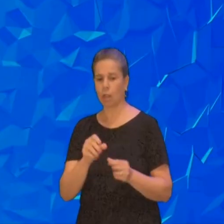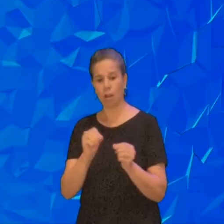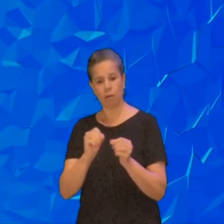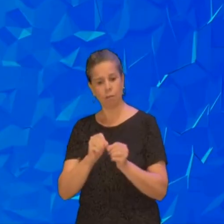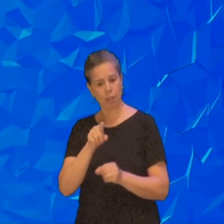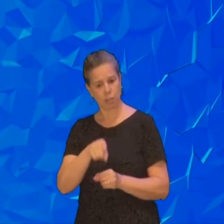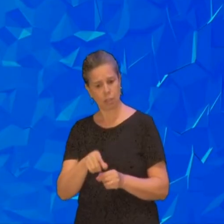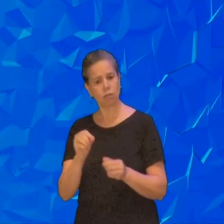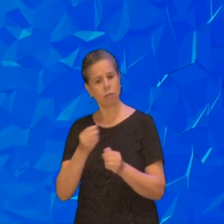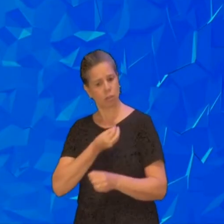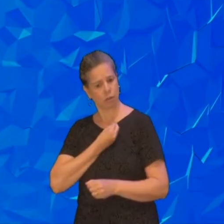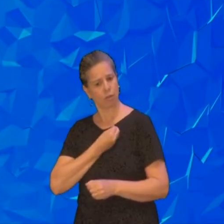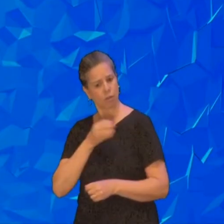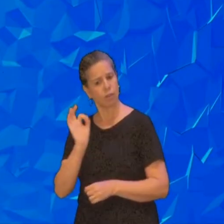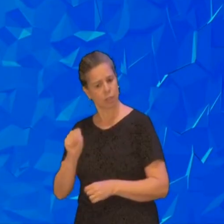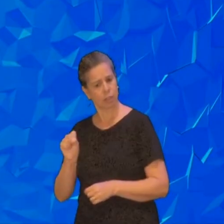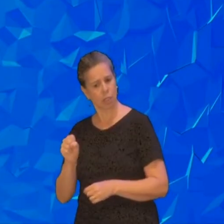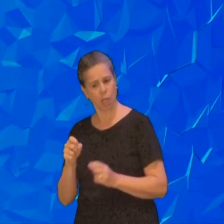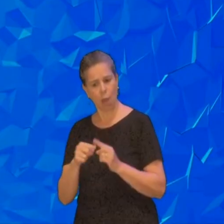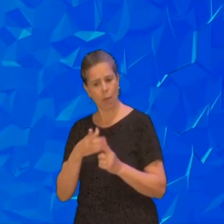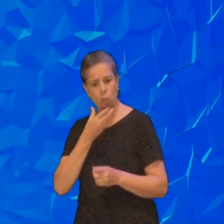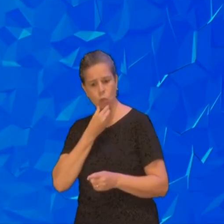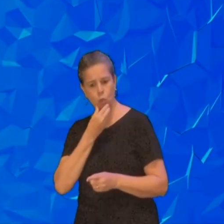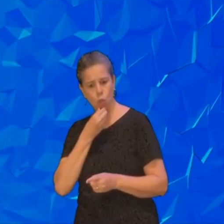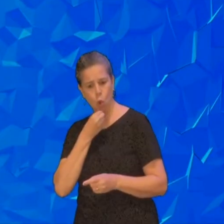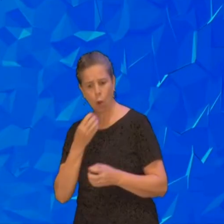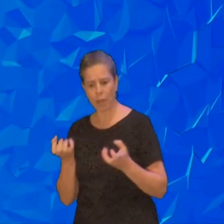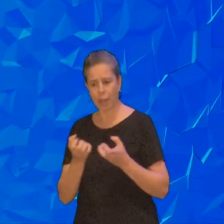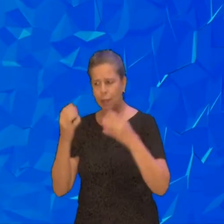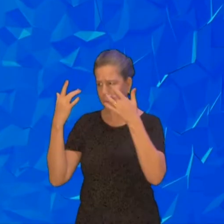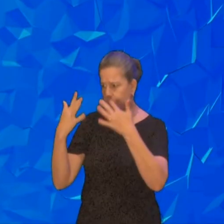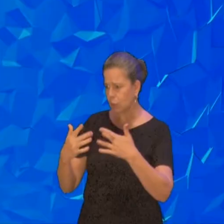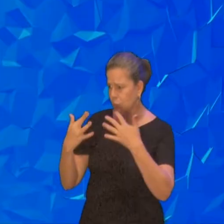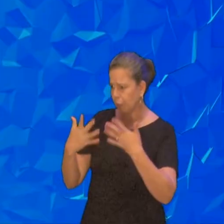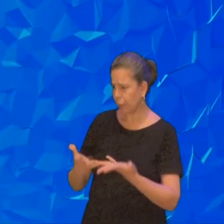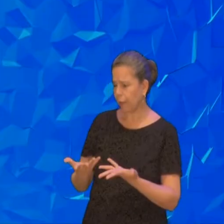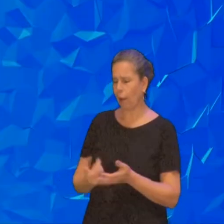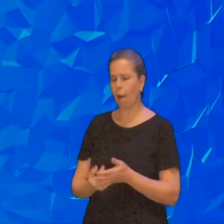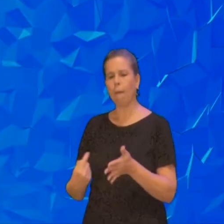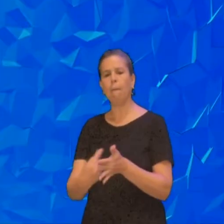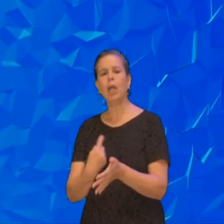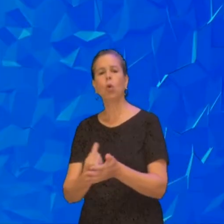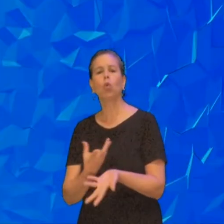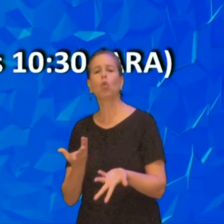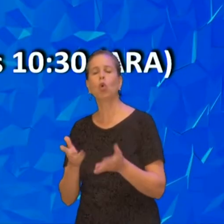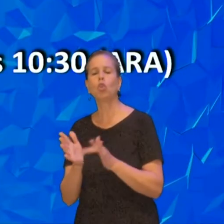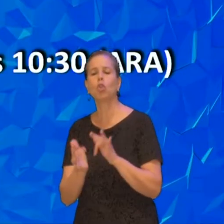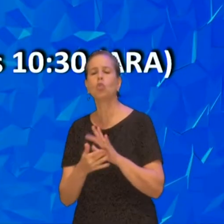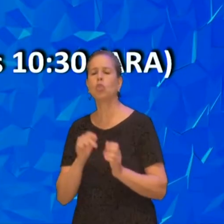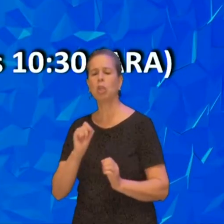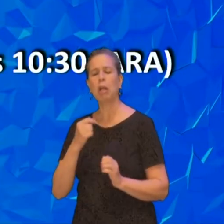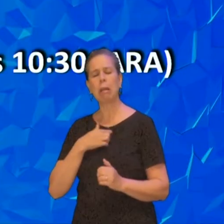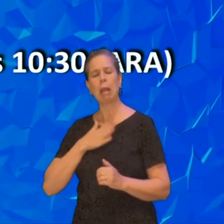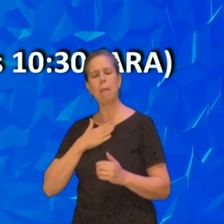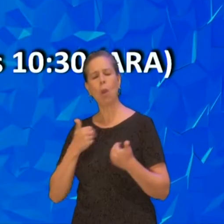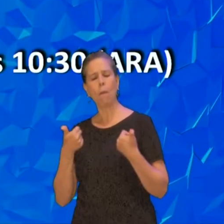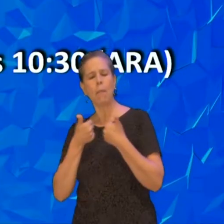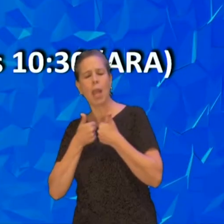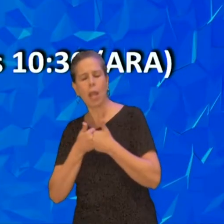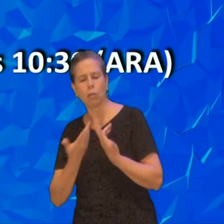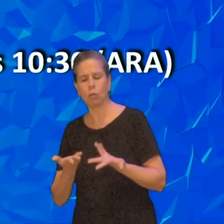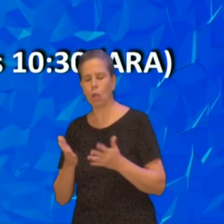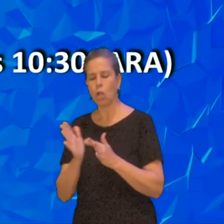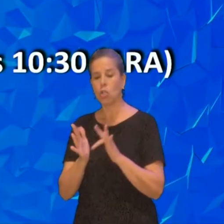e viverás. Ele, porém, querendo justificar-se, perguntou a Jesus: quem é o meu próximo? E Jesus